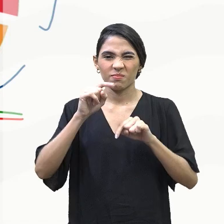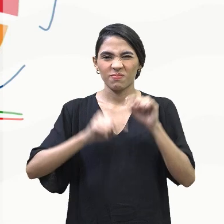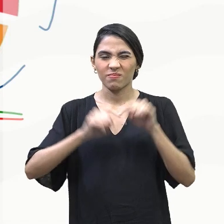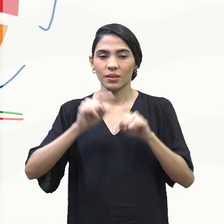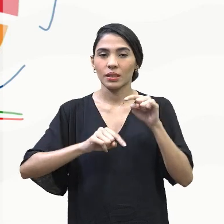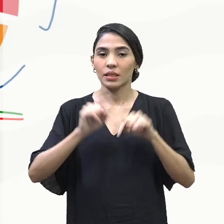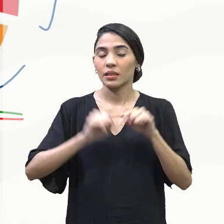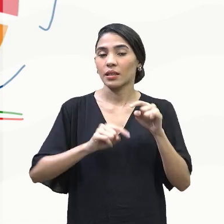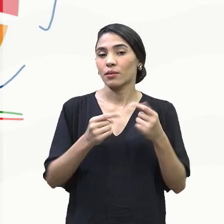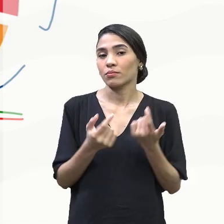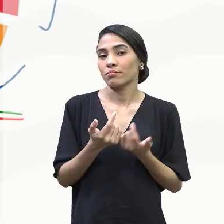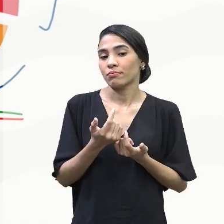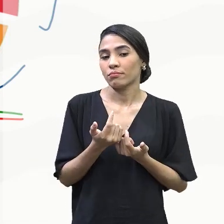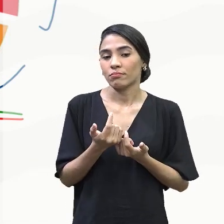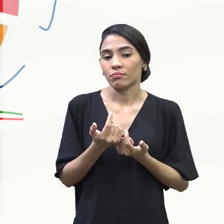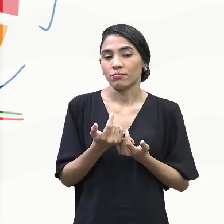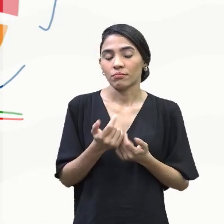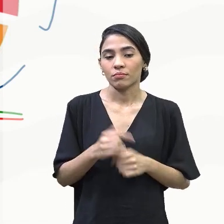nenhum